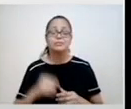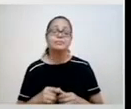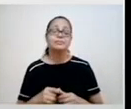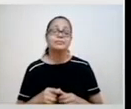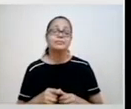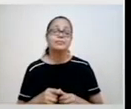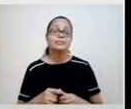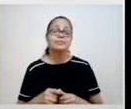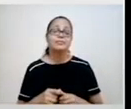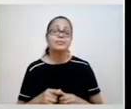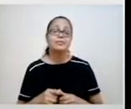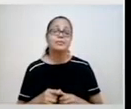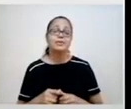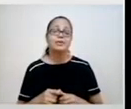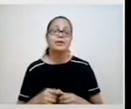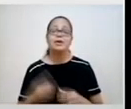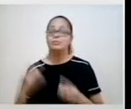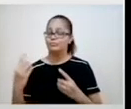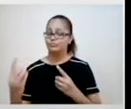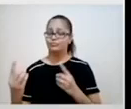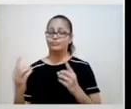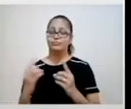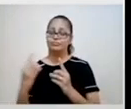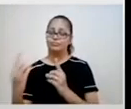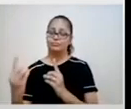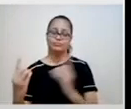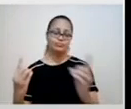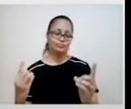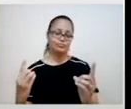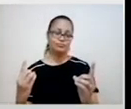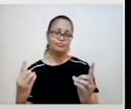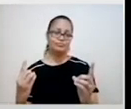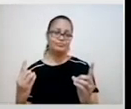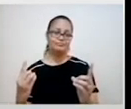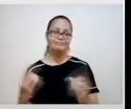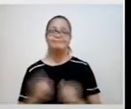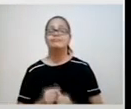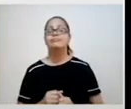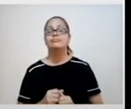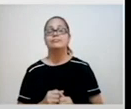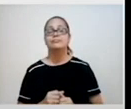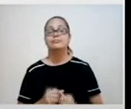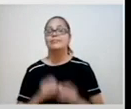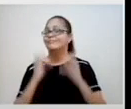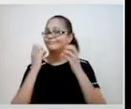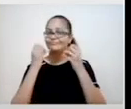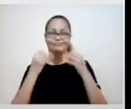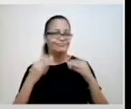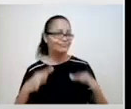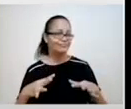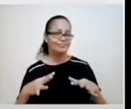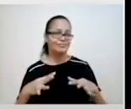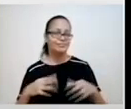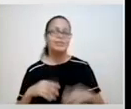escrita, nós não estamos um de frente para o outro, por isso que ela é mais implícita, não é tão explicativa. A minha